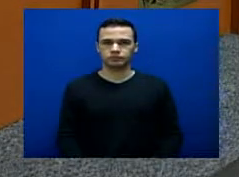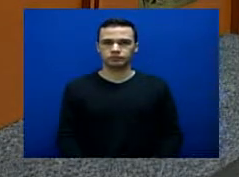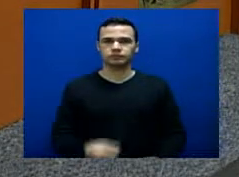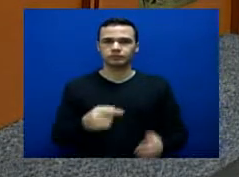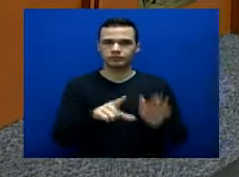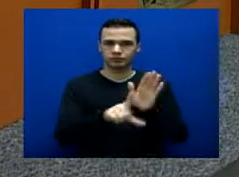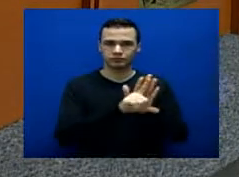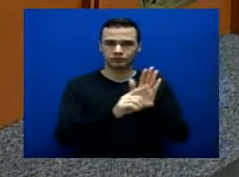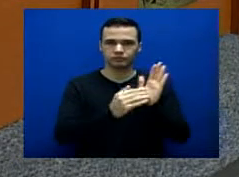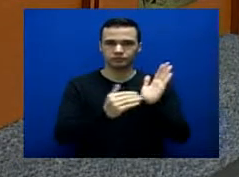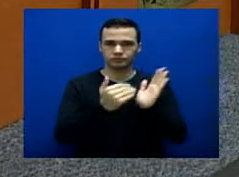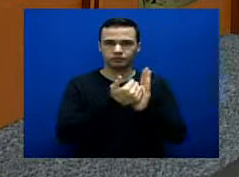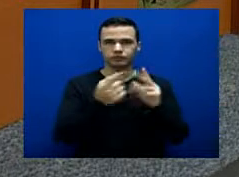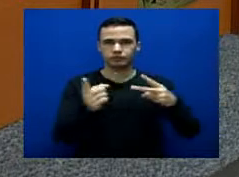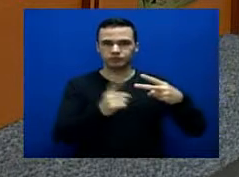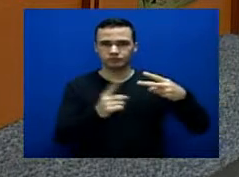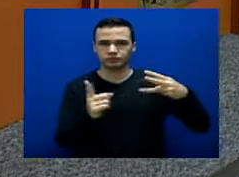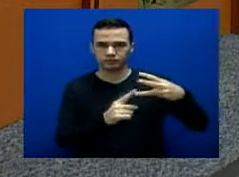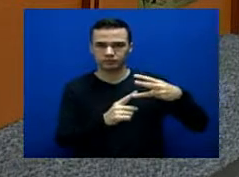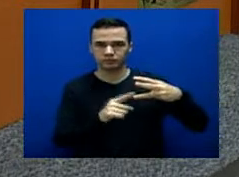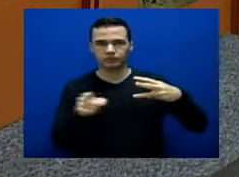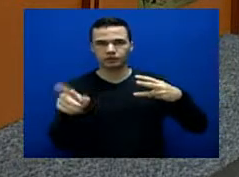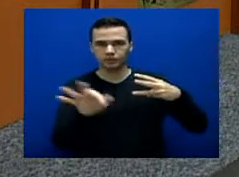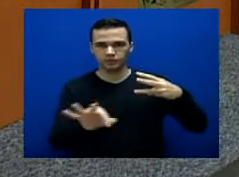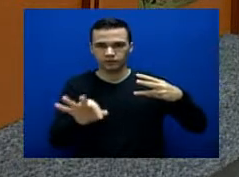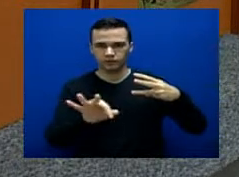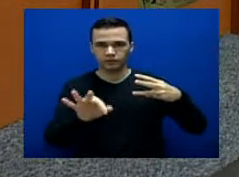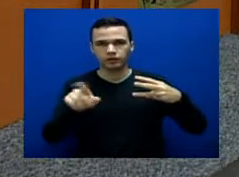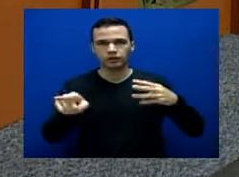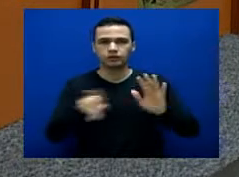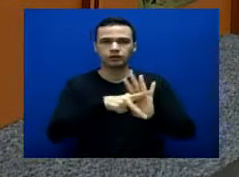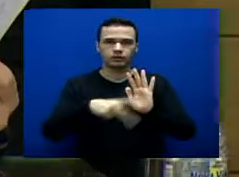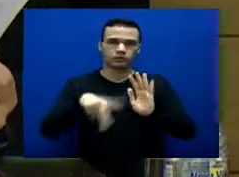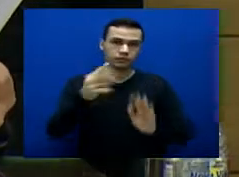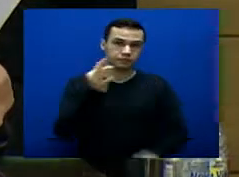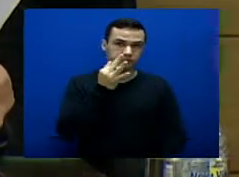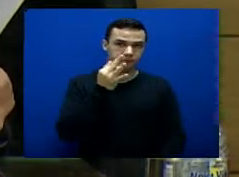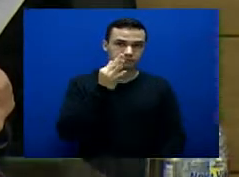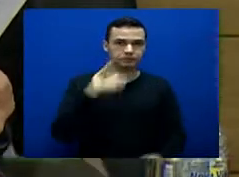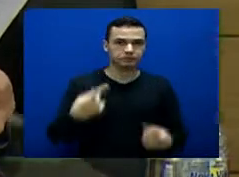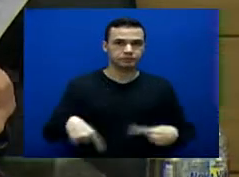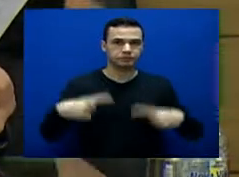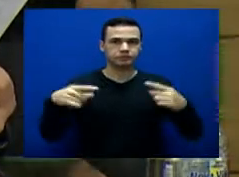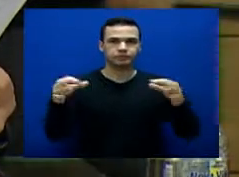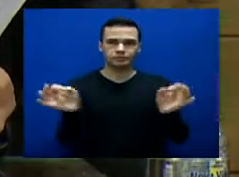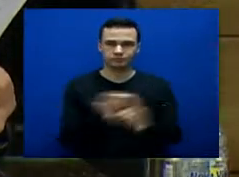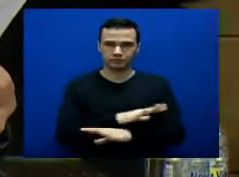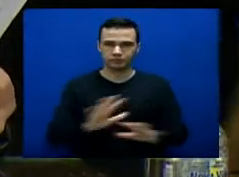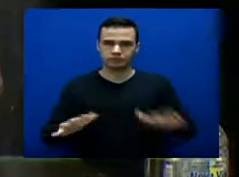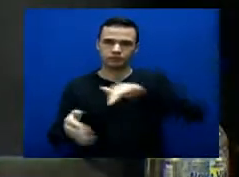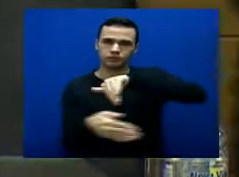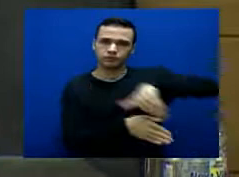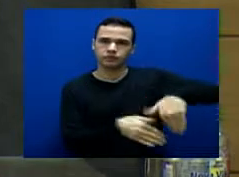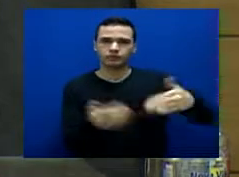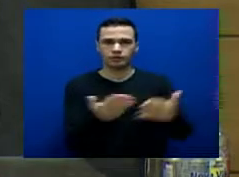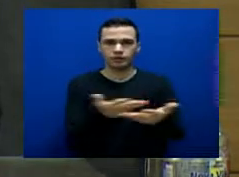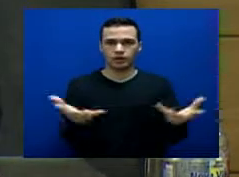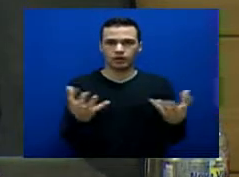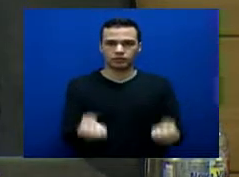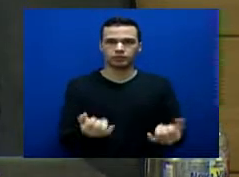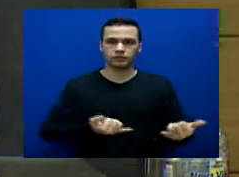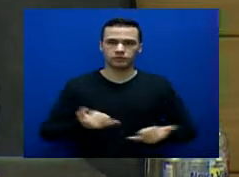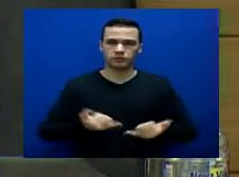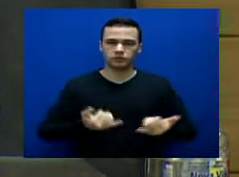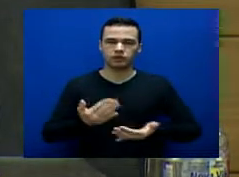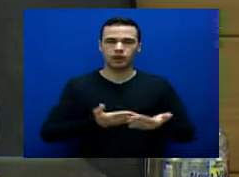As emendas 2 e 3 do França e do vereador Fernando Dini, em discussão, encerrada a discussão, os vereadores e vereadoras concordam permanecem